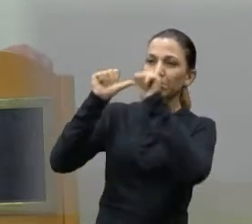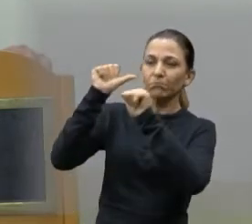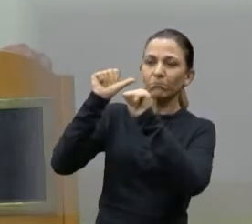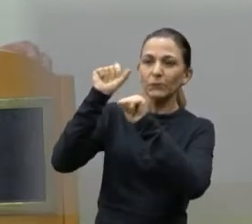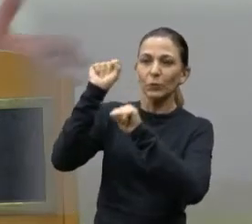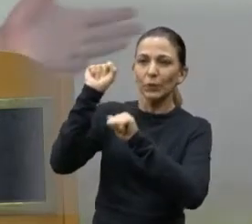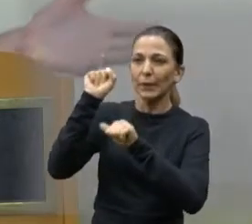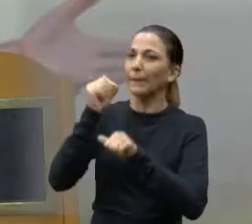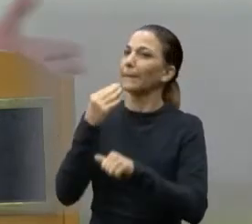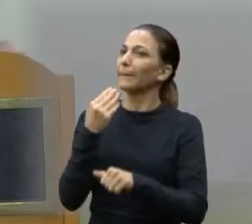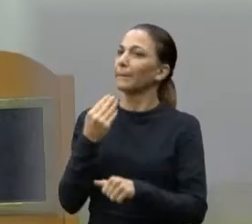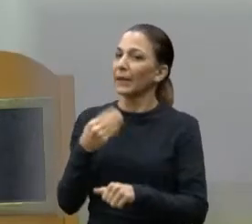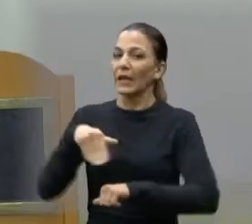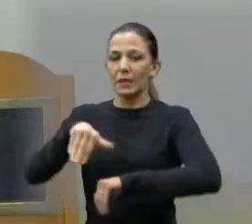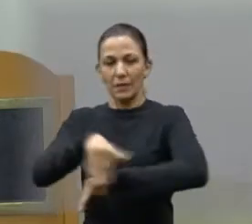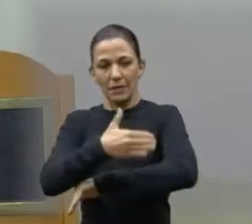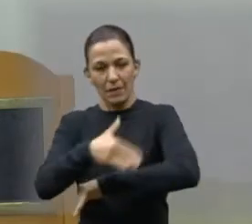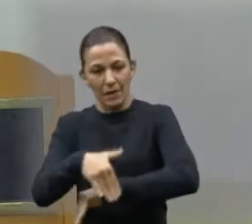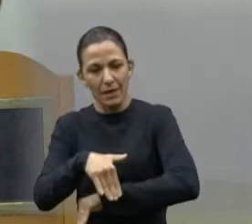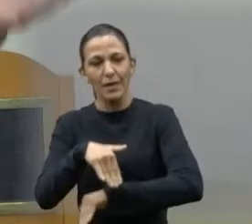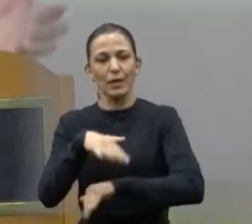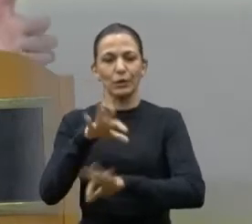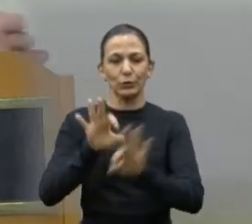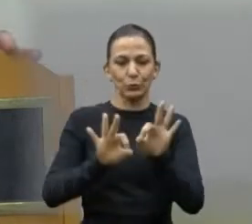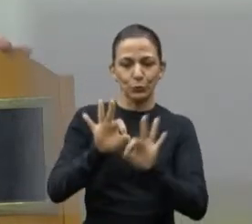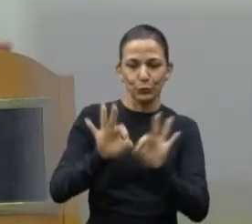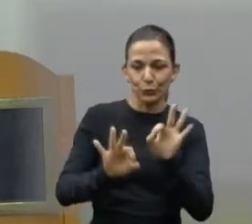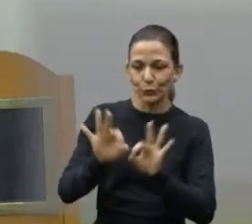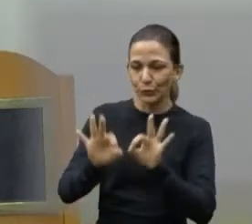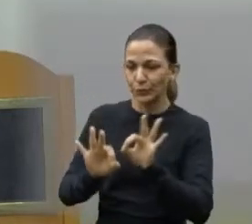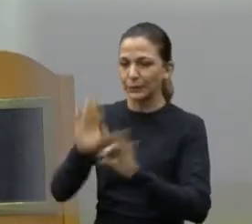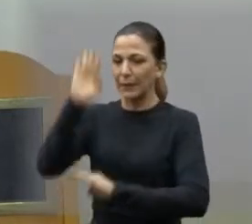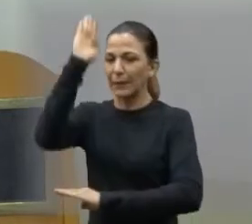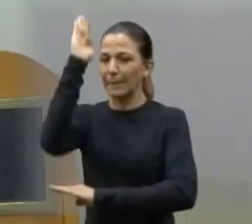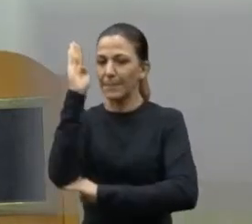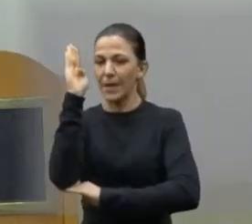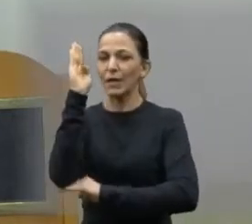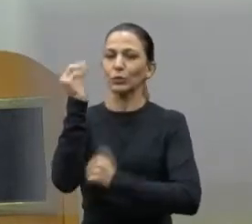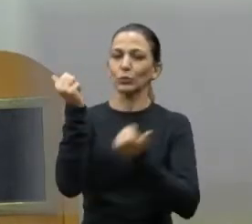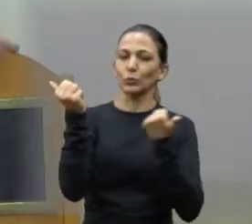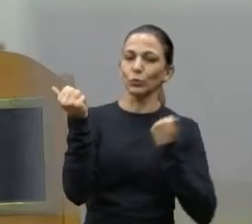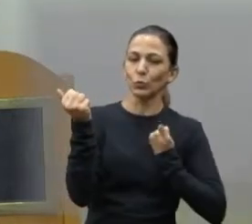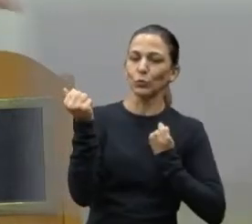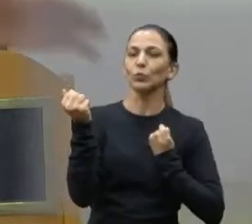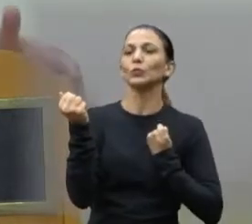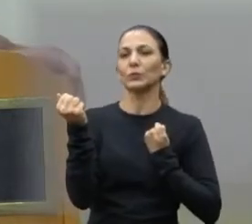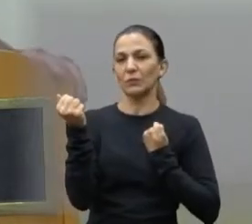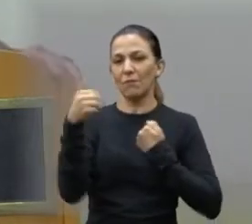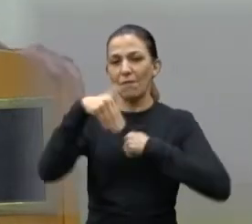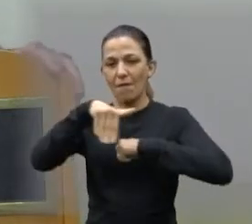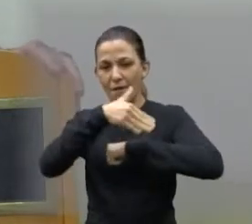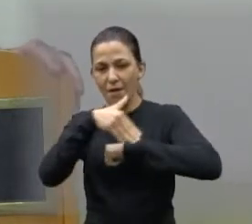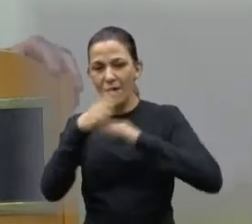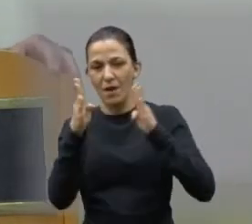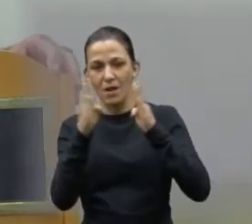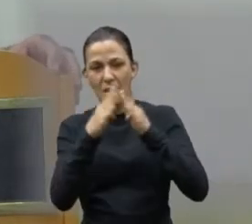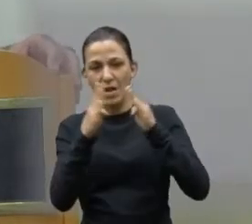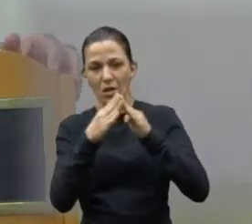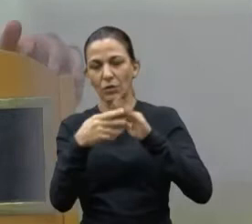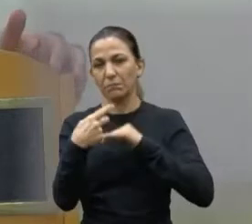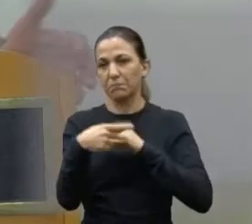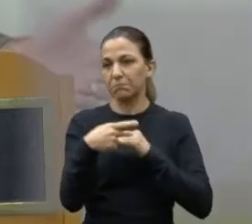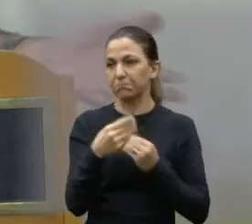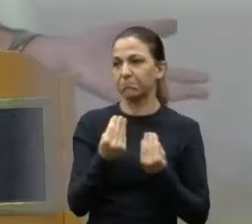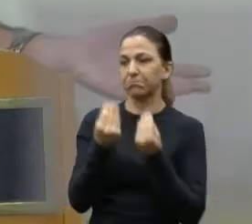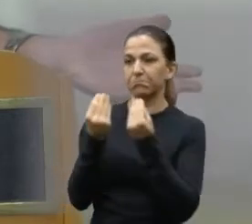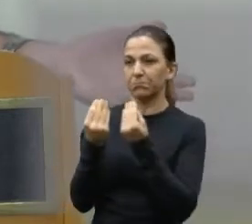a gente pega o endereço da pessoa em frente o poste o poste enfrenta o número tal residência tal a gente passa tá